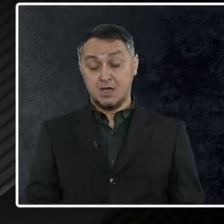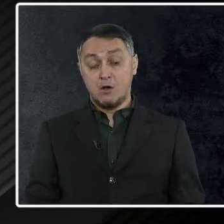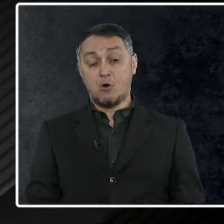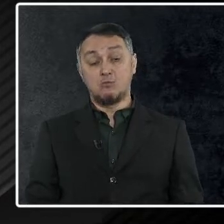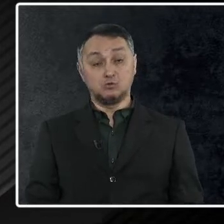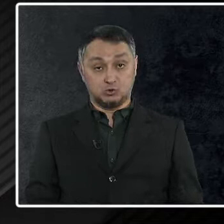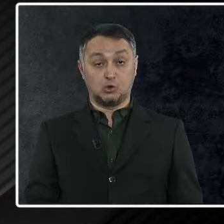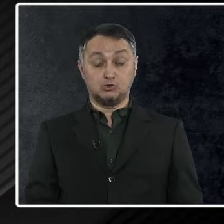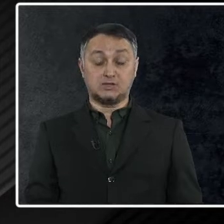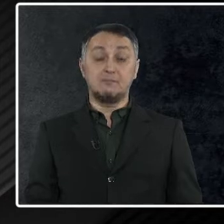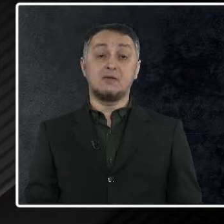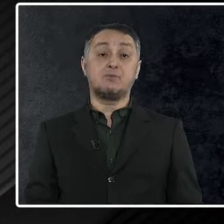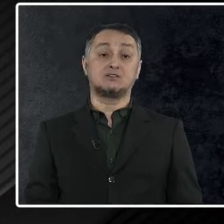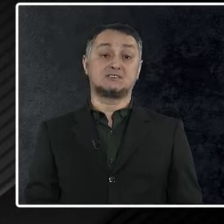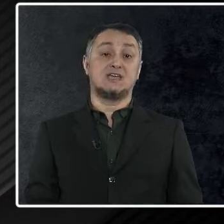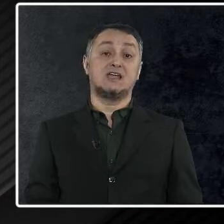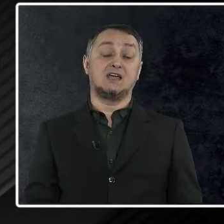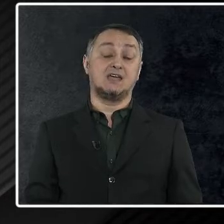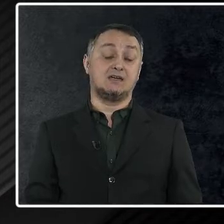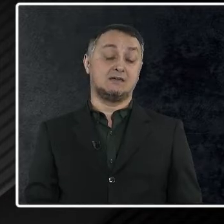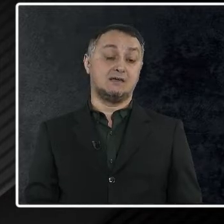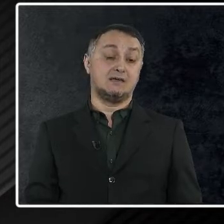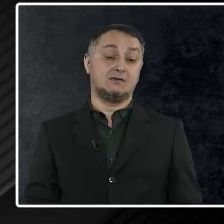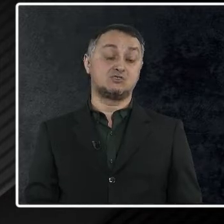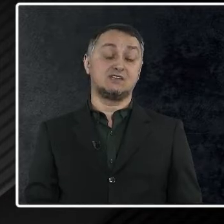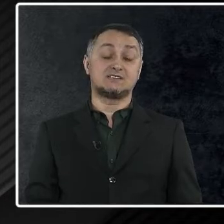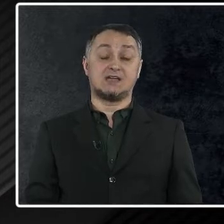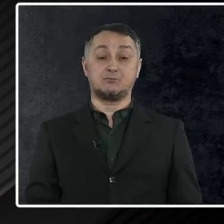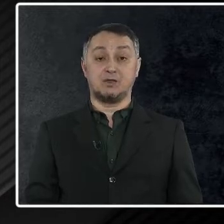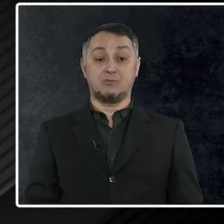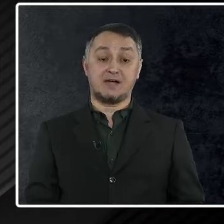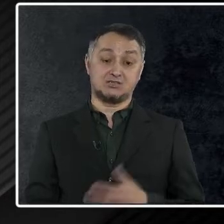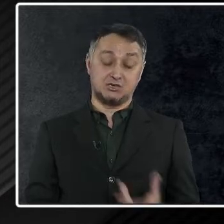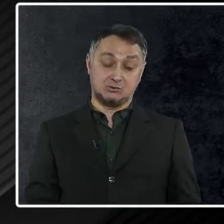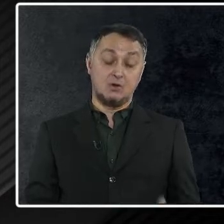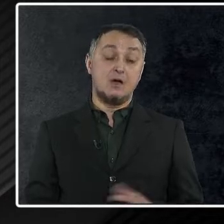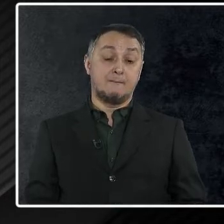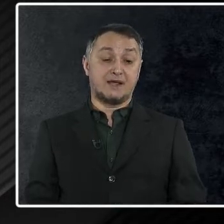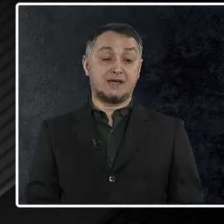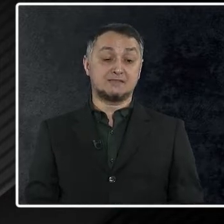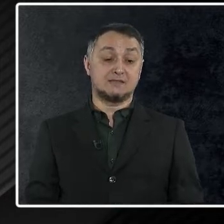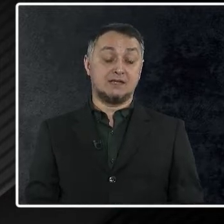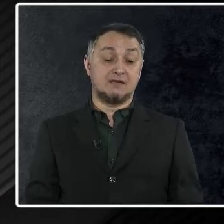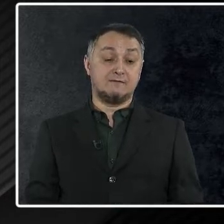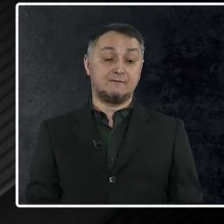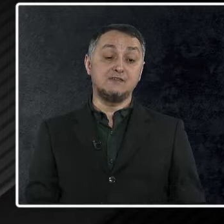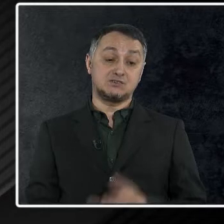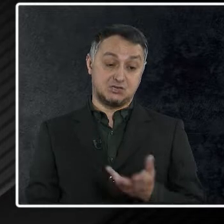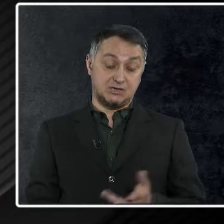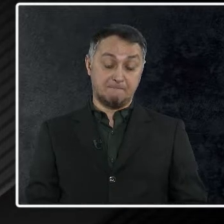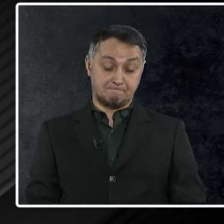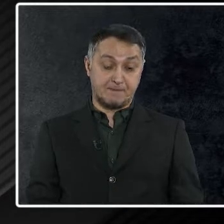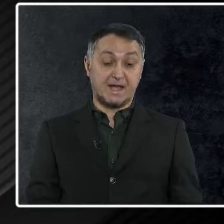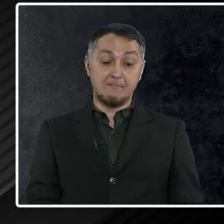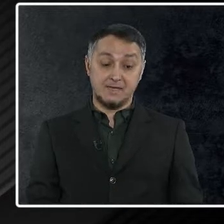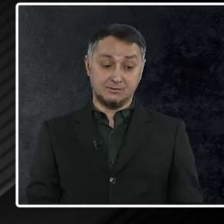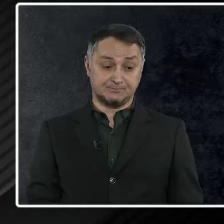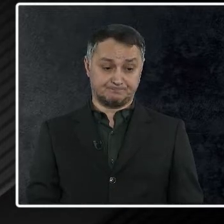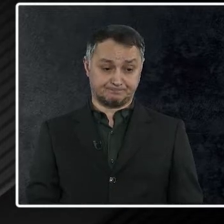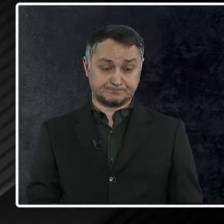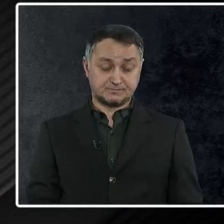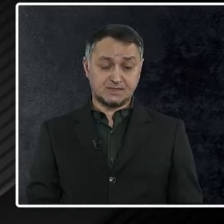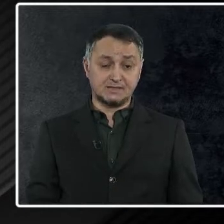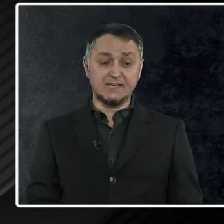internacionais como um todo, também pode ser utilizado pelo partido para fins de